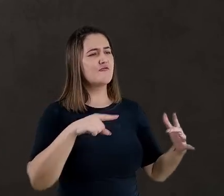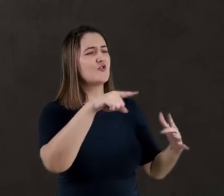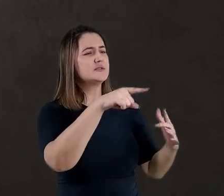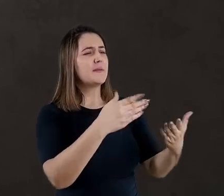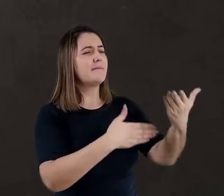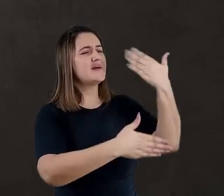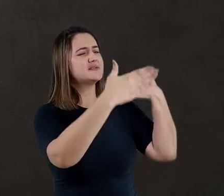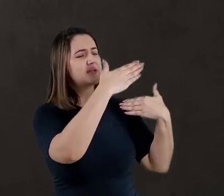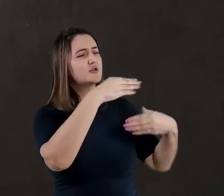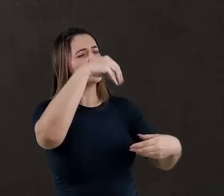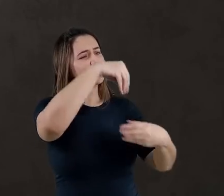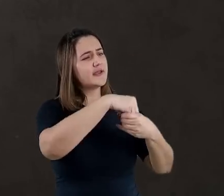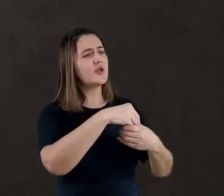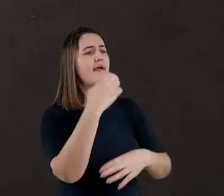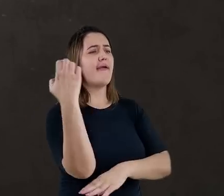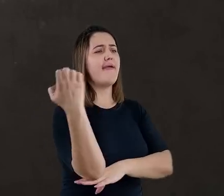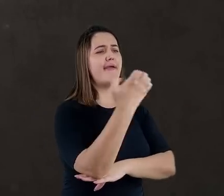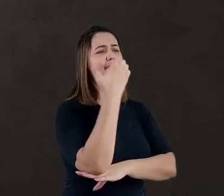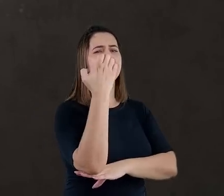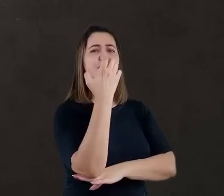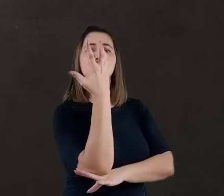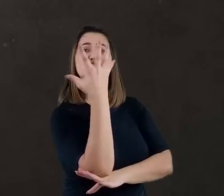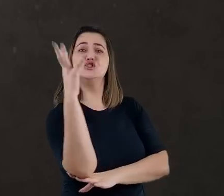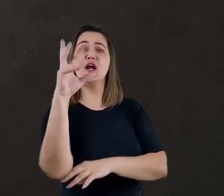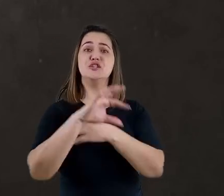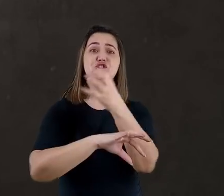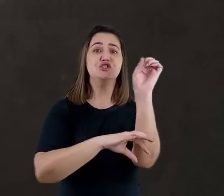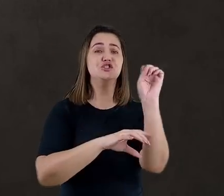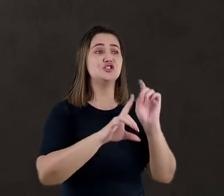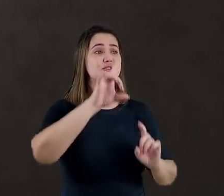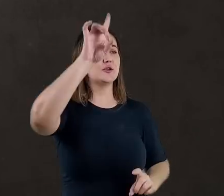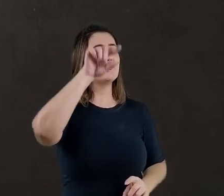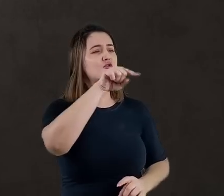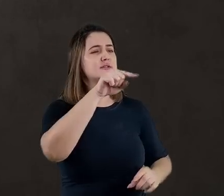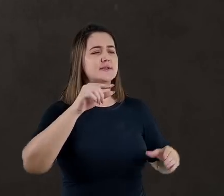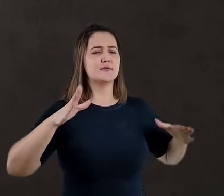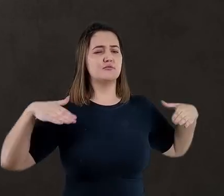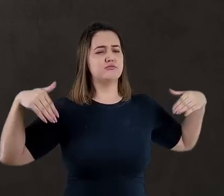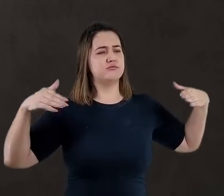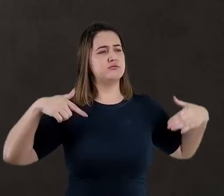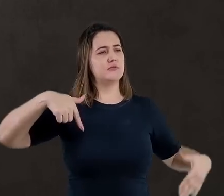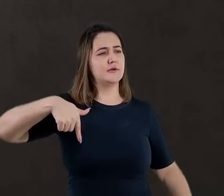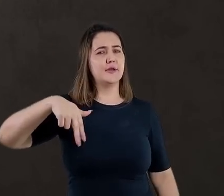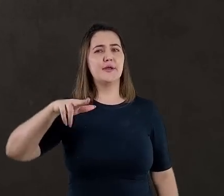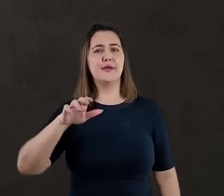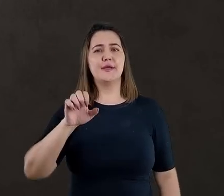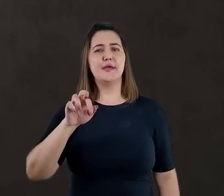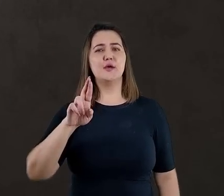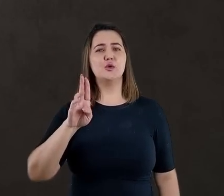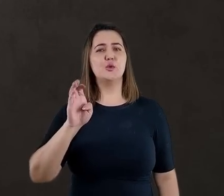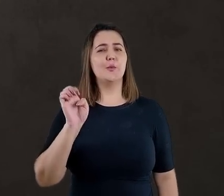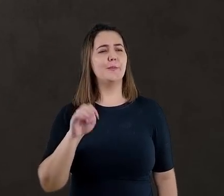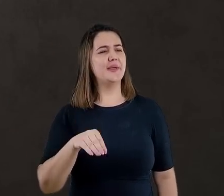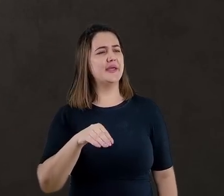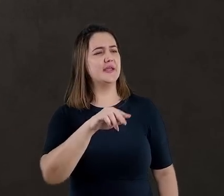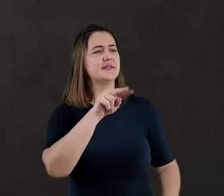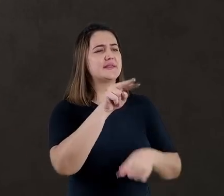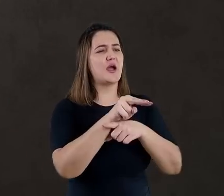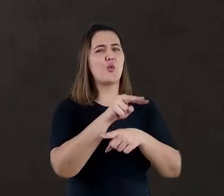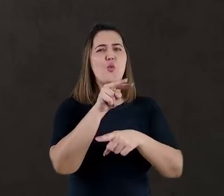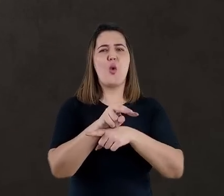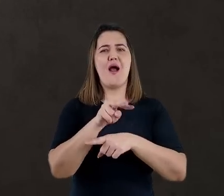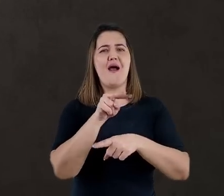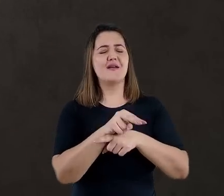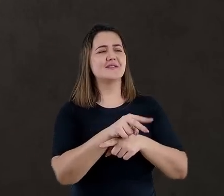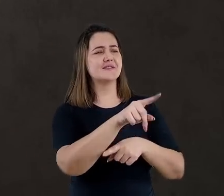no Éden, o jardim de Deus. Você era um querubim da guarda, ungido. Ezequiel 28, 12